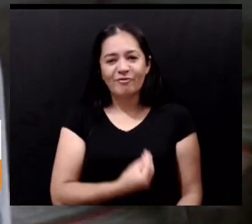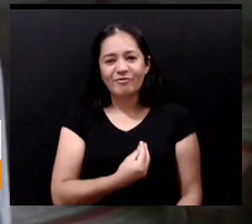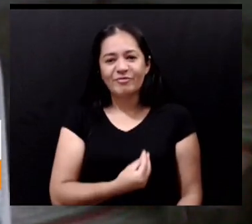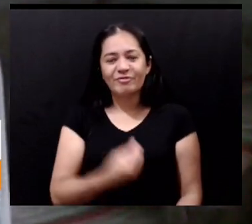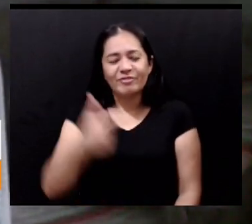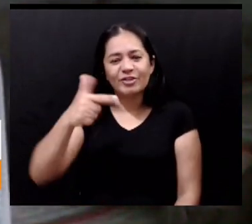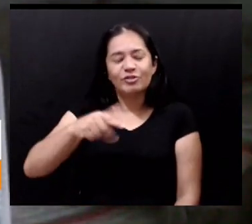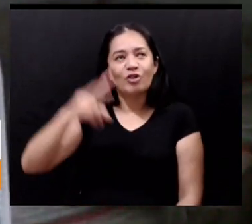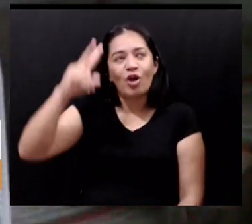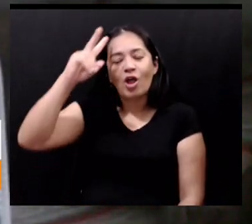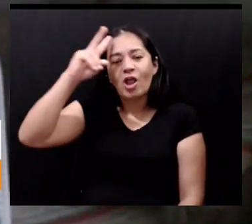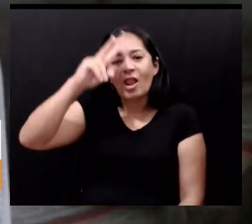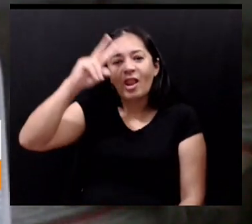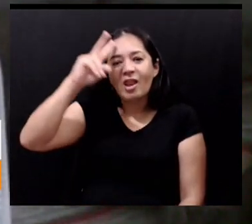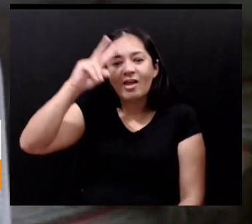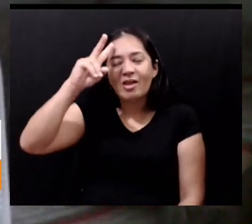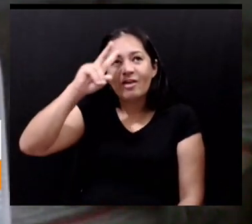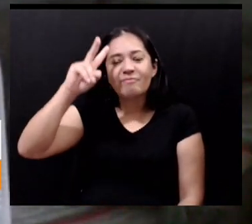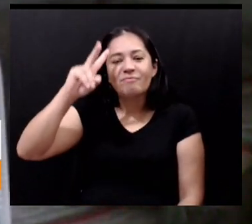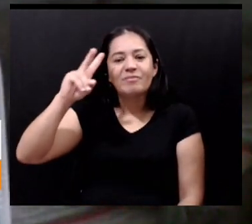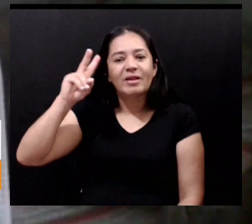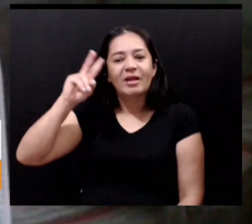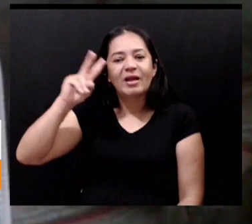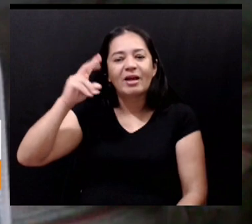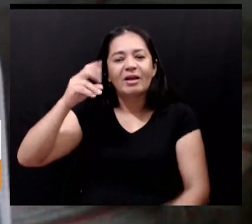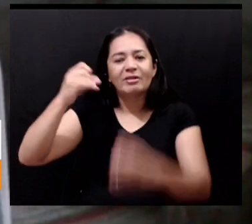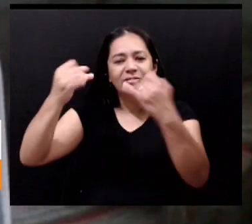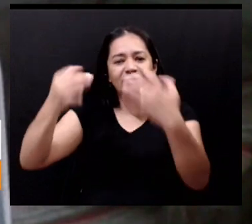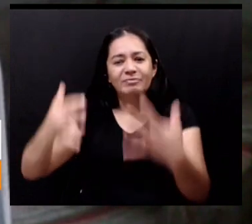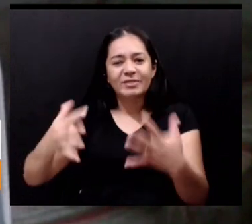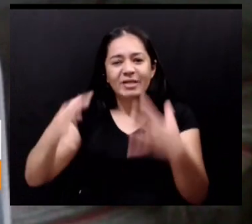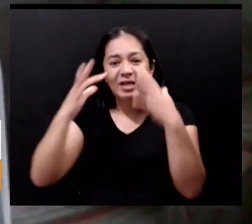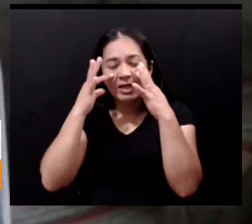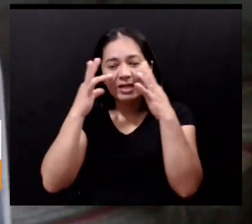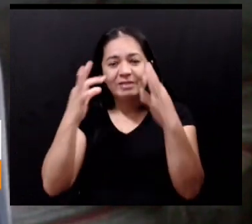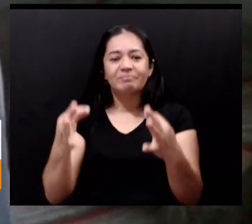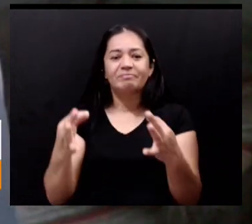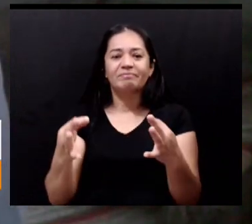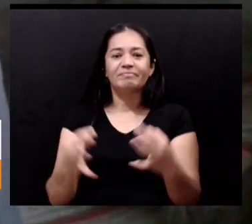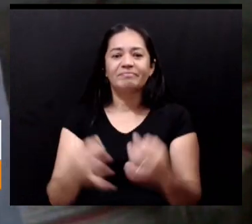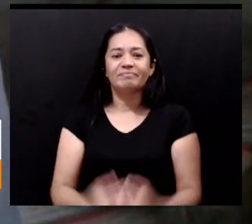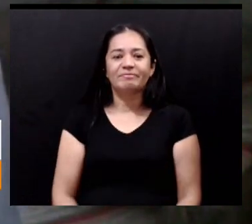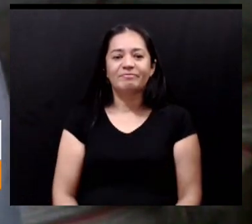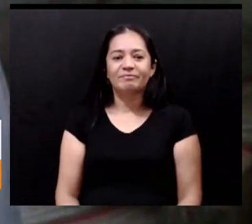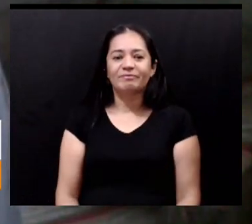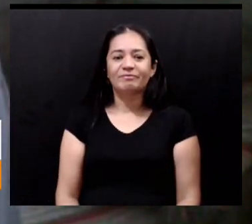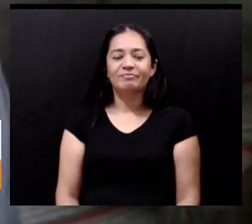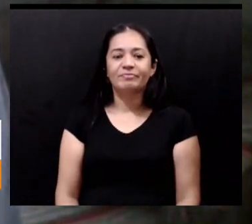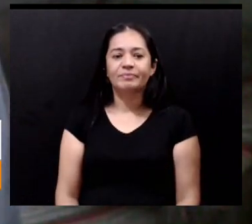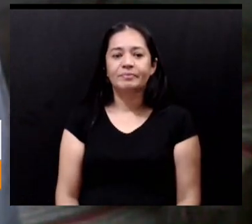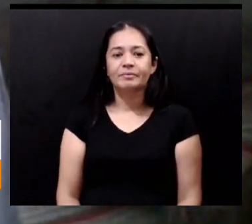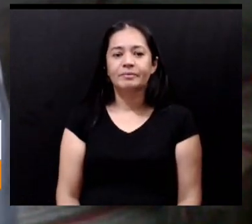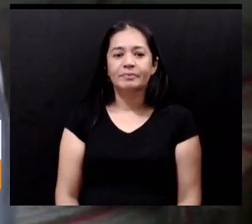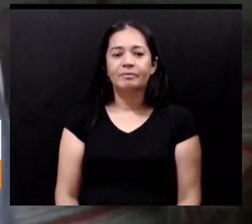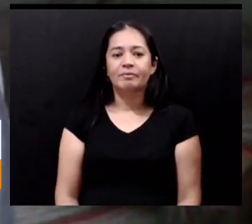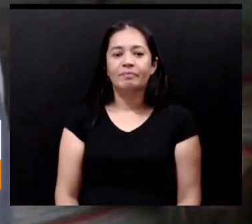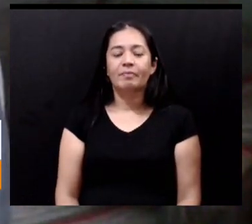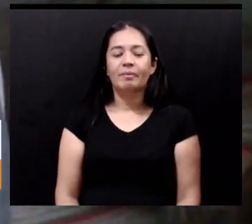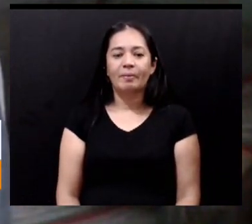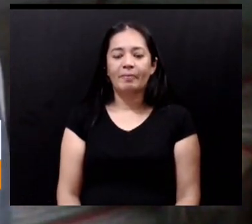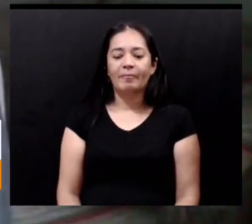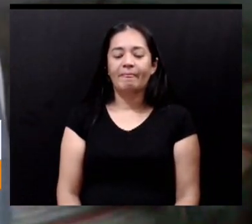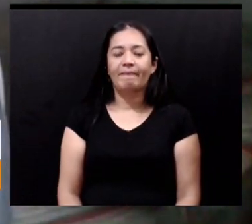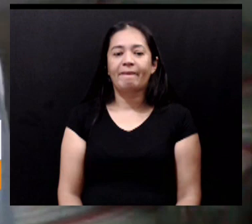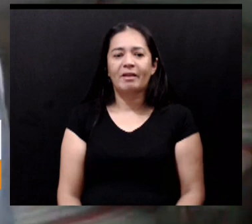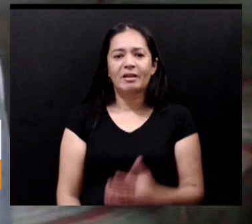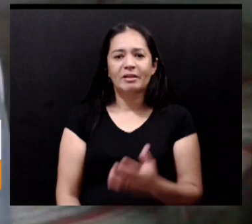falar dessas histórias com ouvidos atentos. Ouvidos que vão acolher